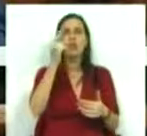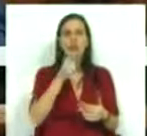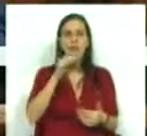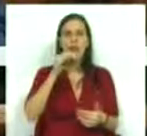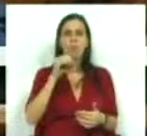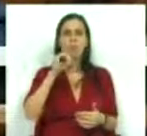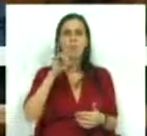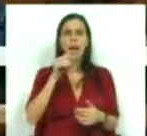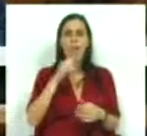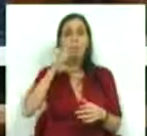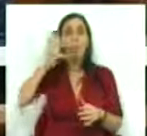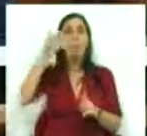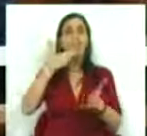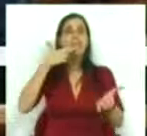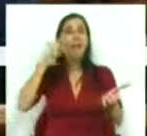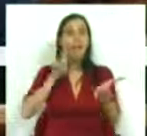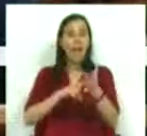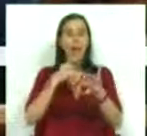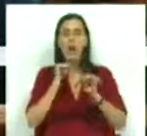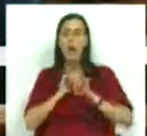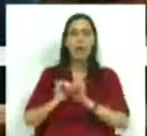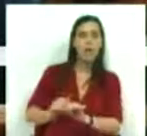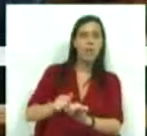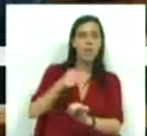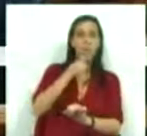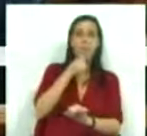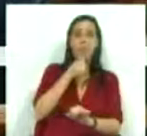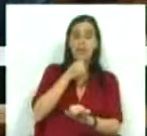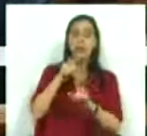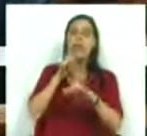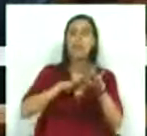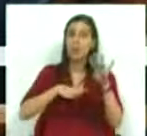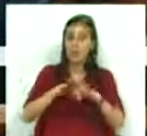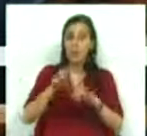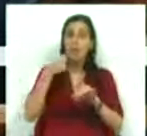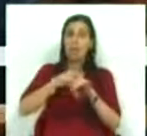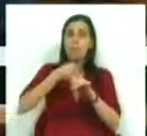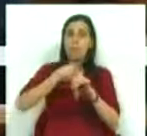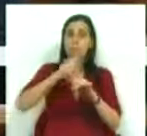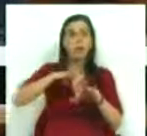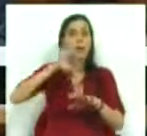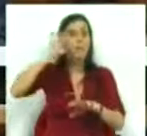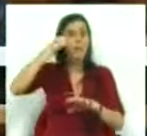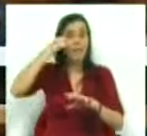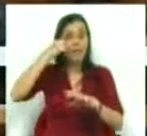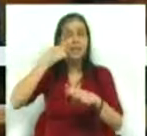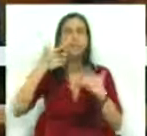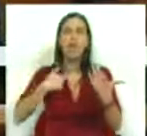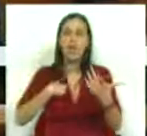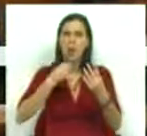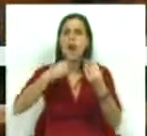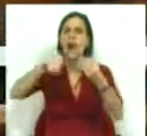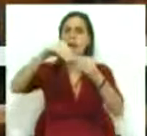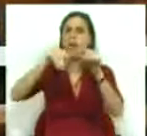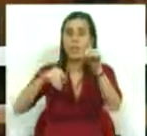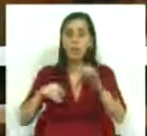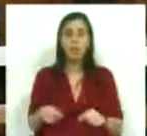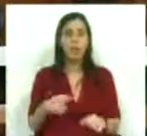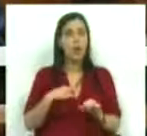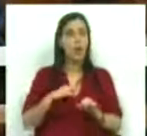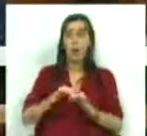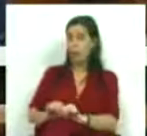Policarpo, o país real não rejeita as medidas que estão a ser tomadas para combater a crise. E eu acrescento,